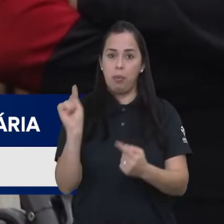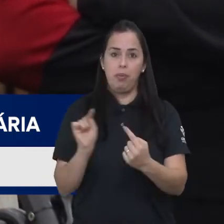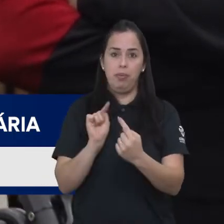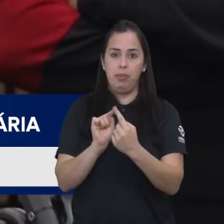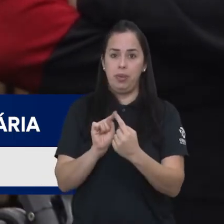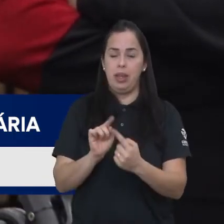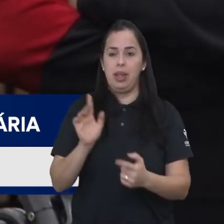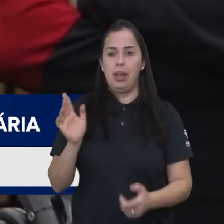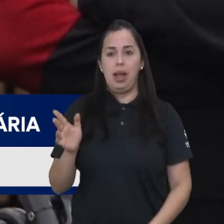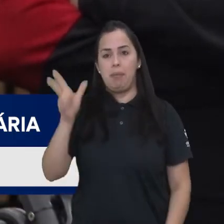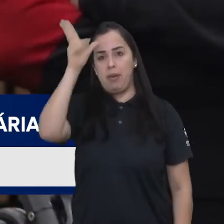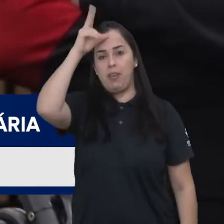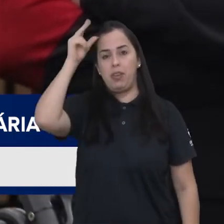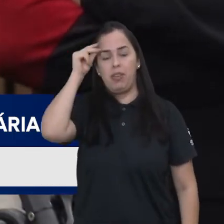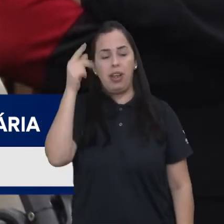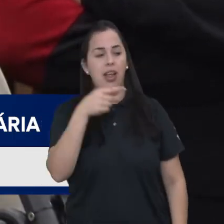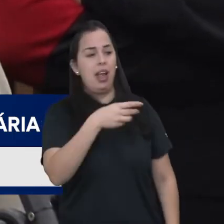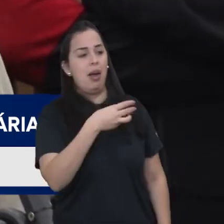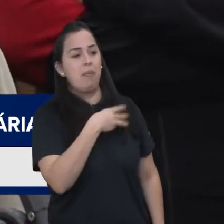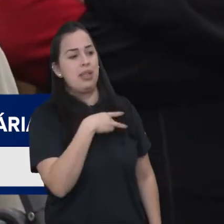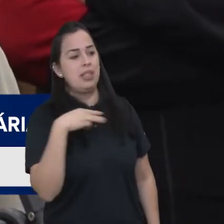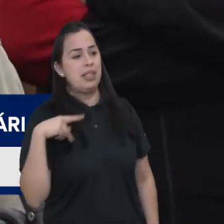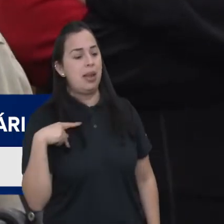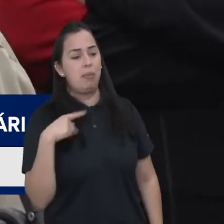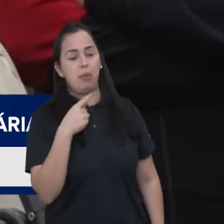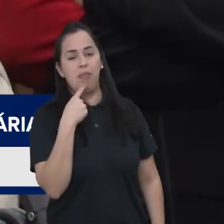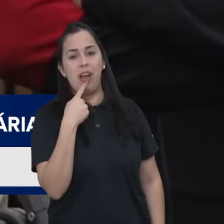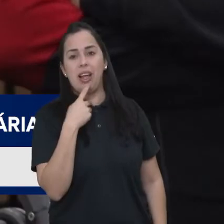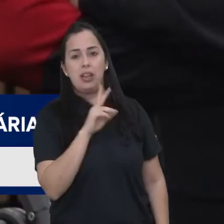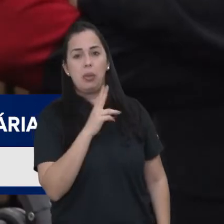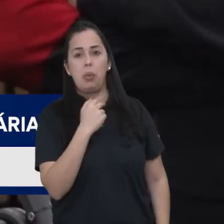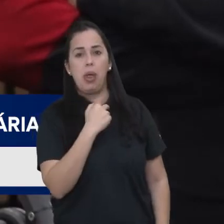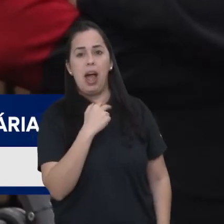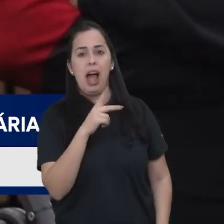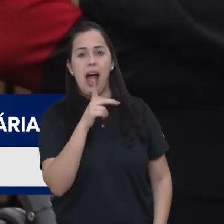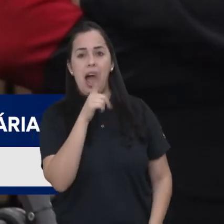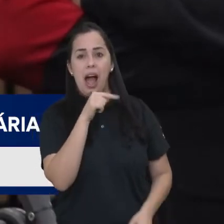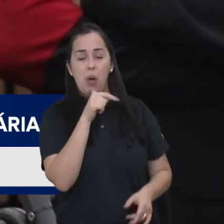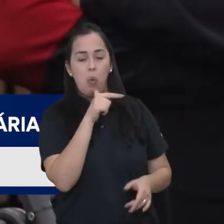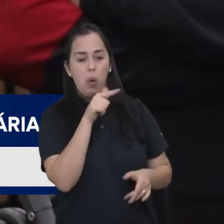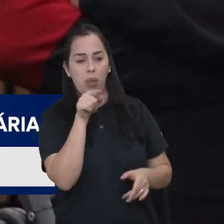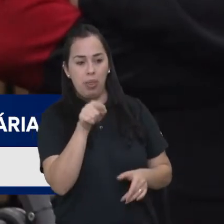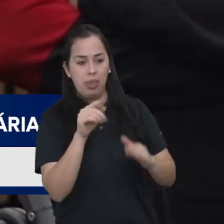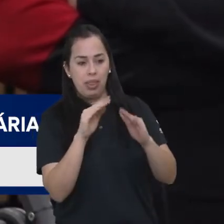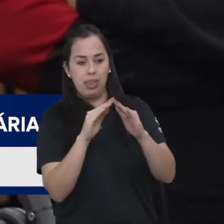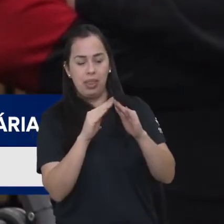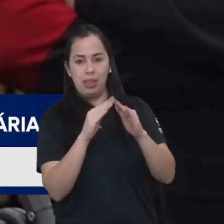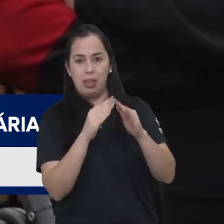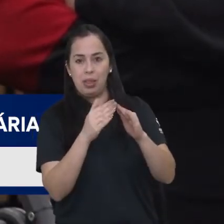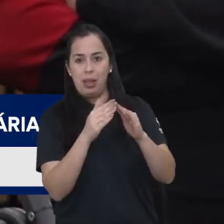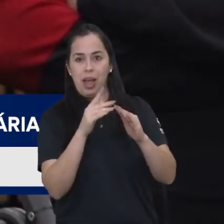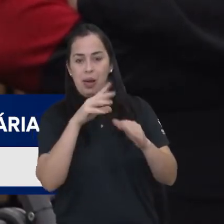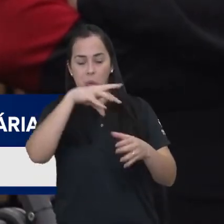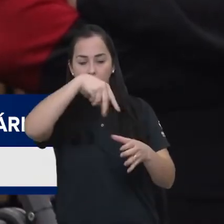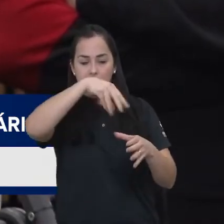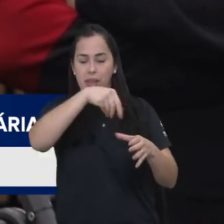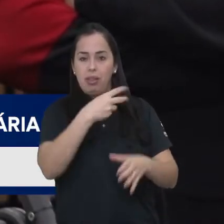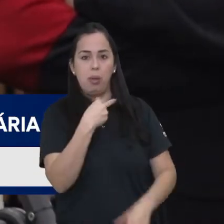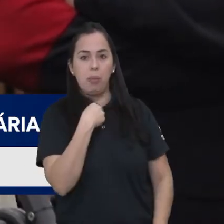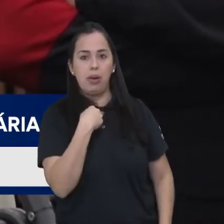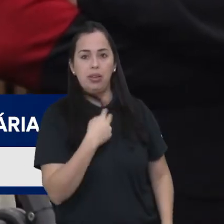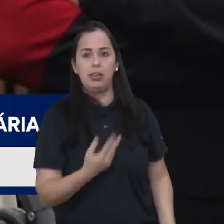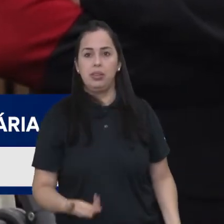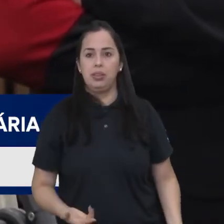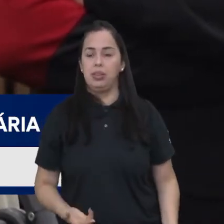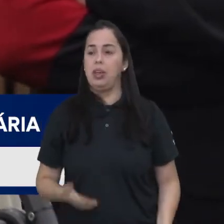A Prefeitura fala que Ministério Público não deixa pôr água. O Ministério Público fala que Prefeitura tem que se virar em pôr água. A